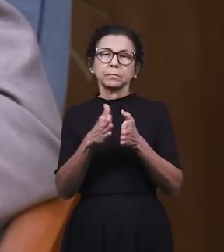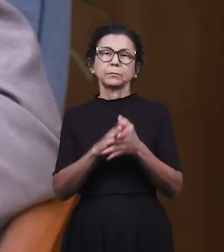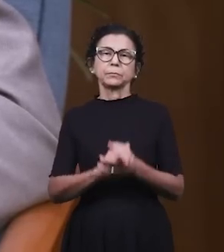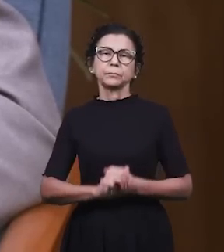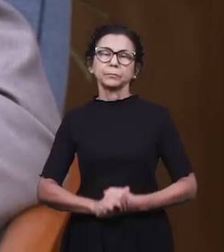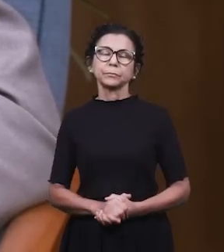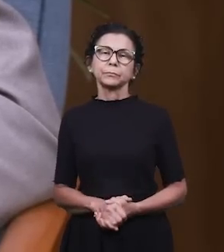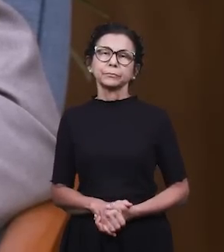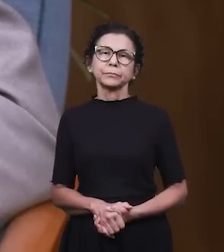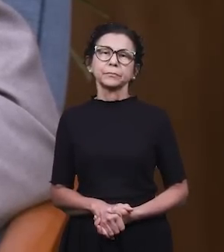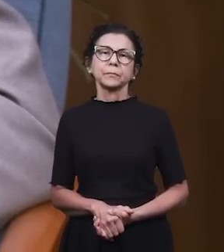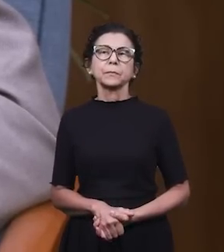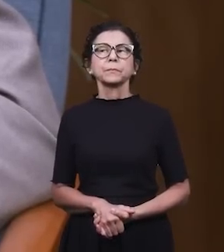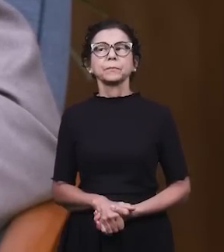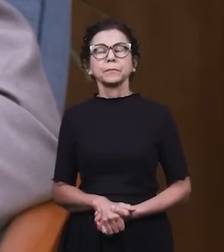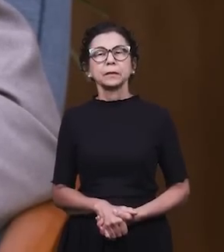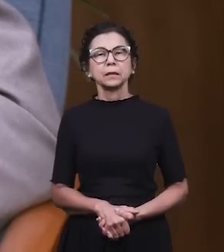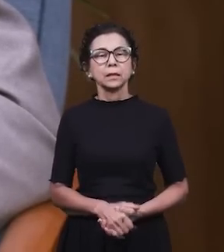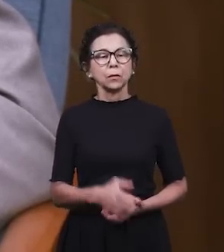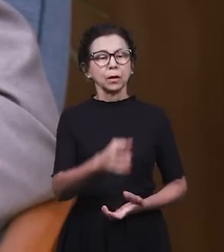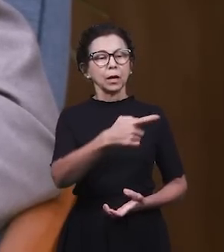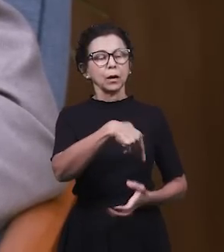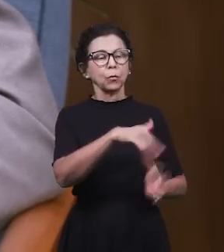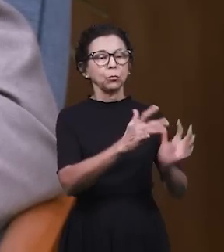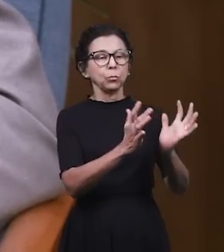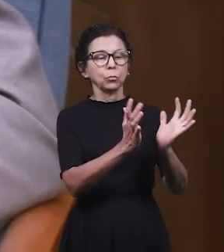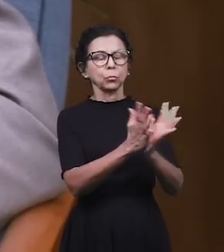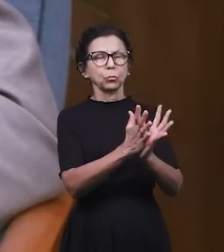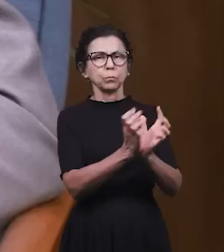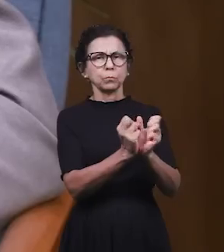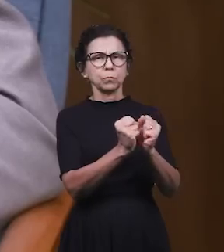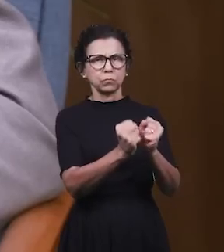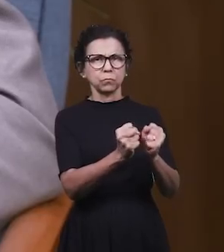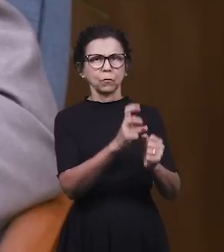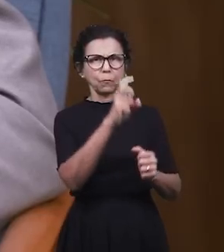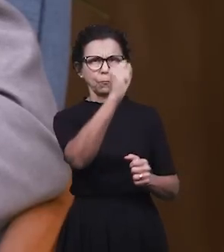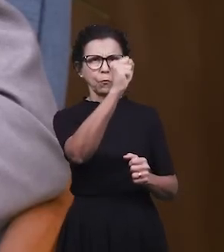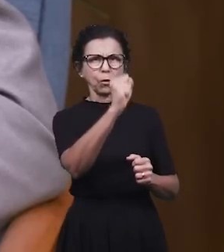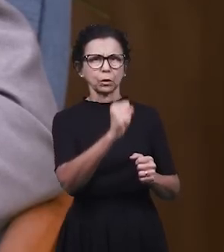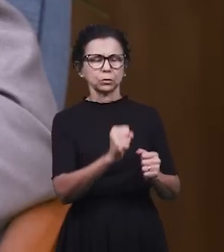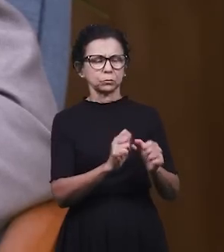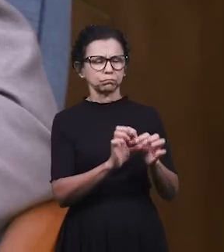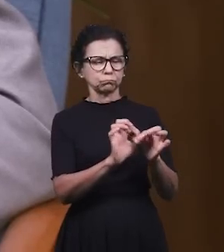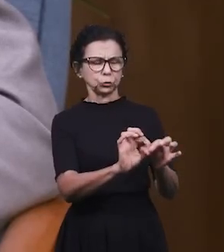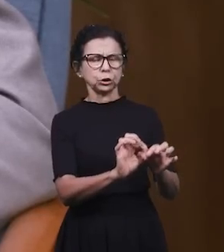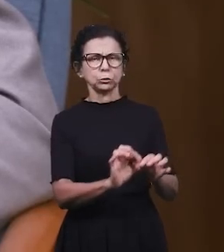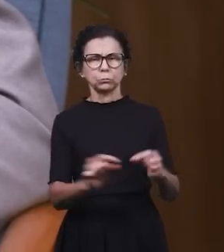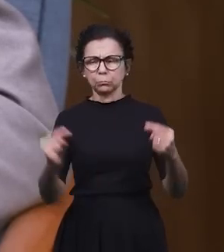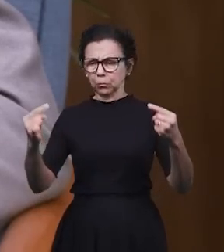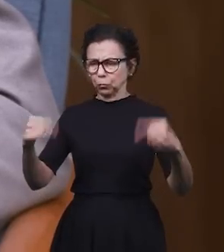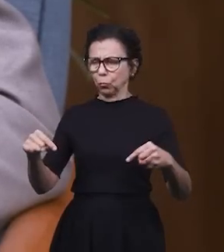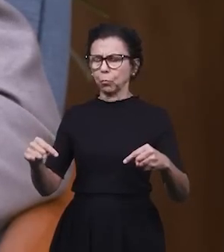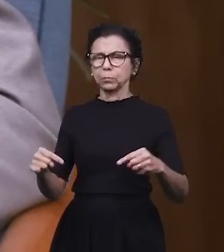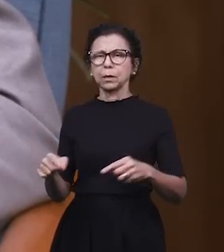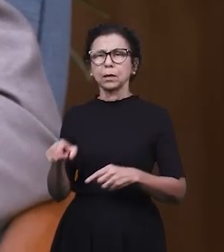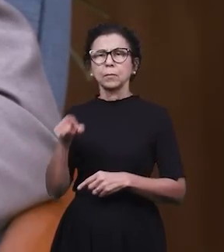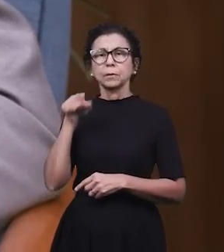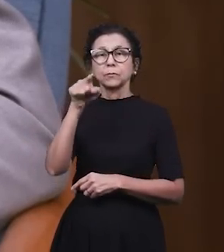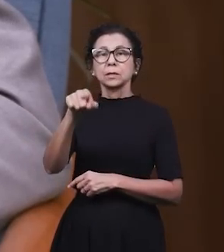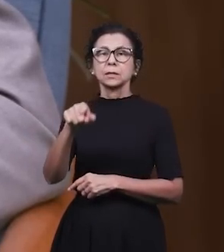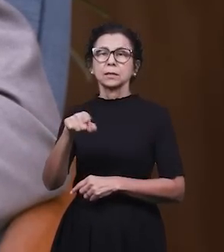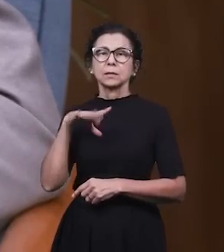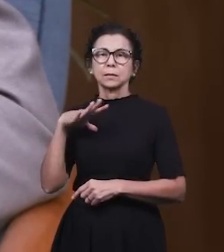para tirar do homem o resultado da semente. E há um dos evangelistas que diz o seguinte, que